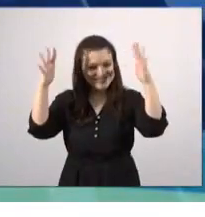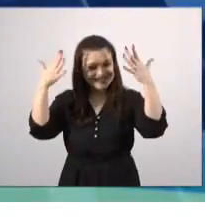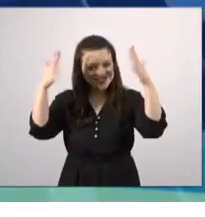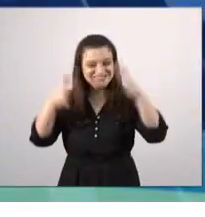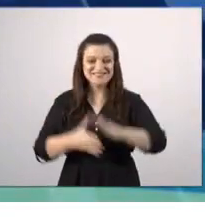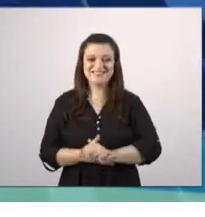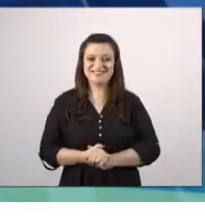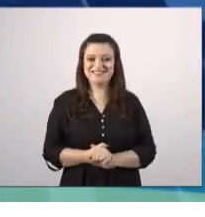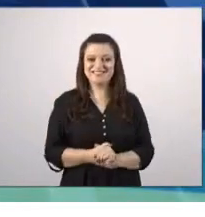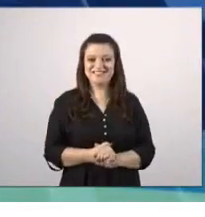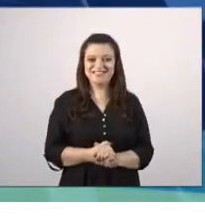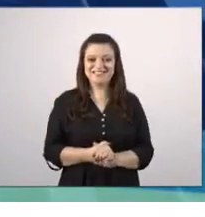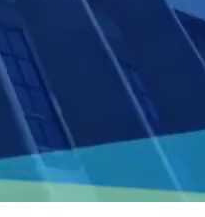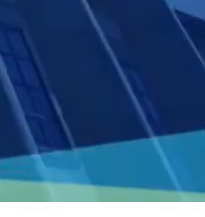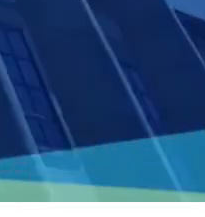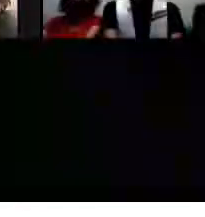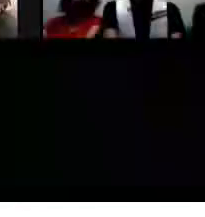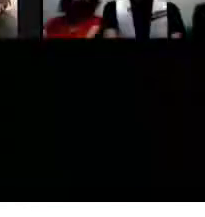Congratulations!